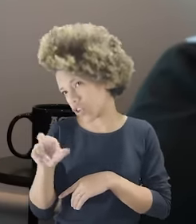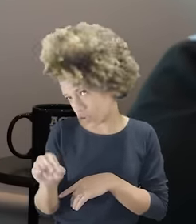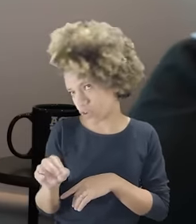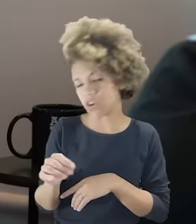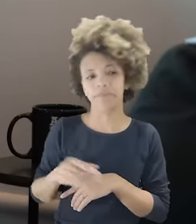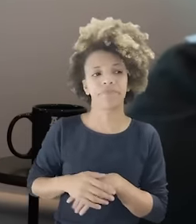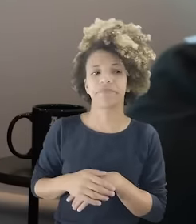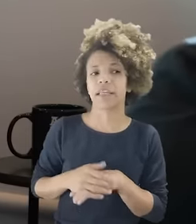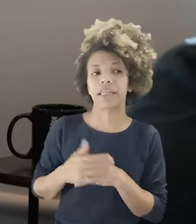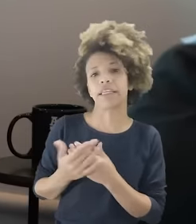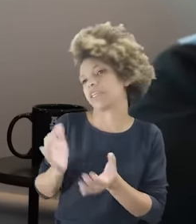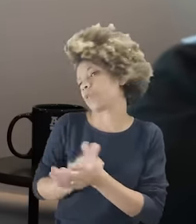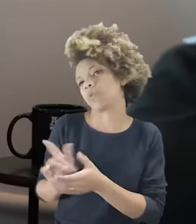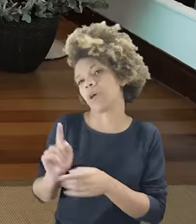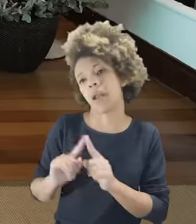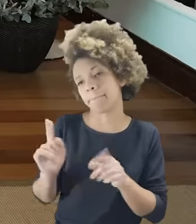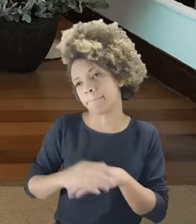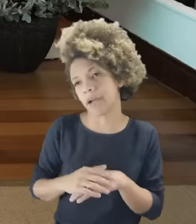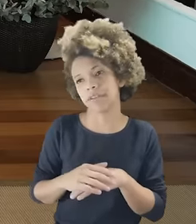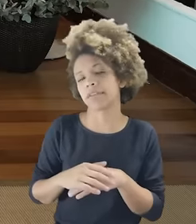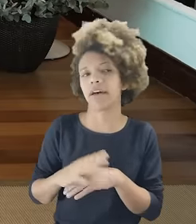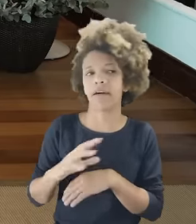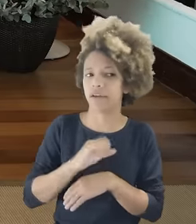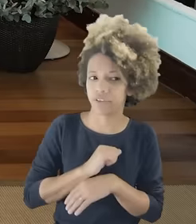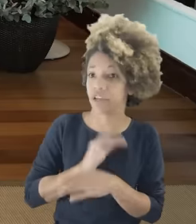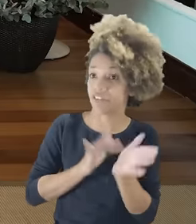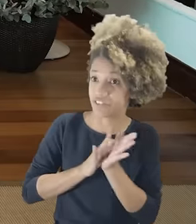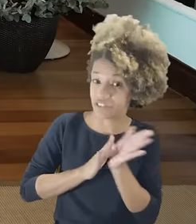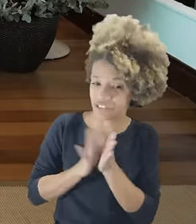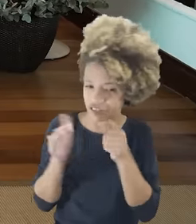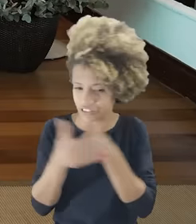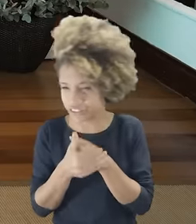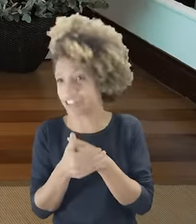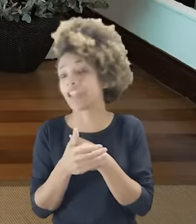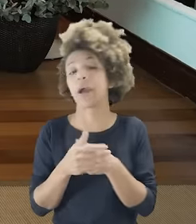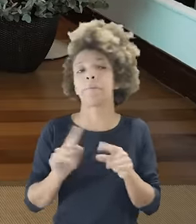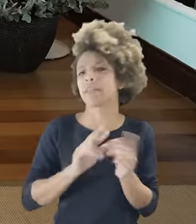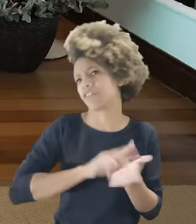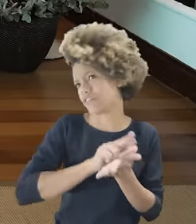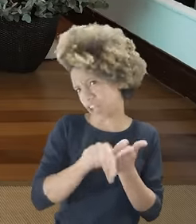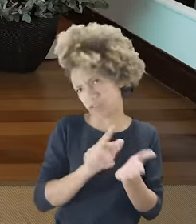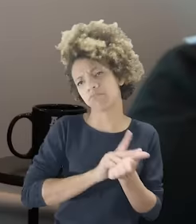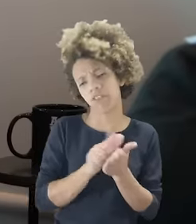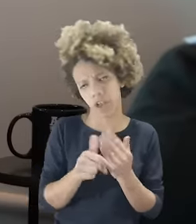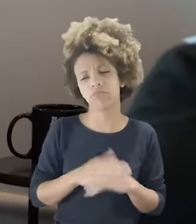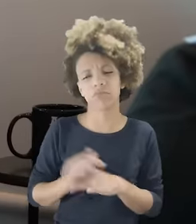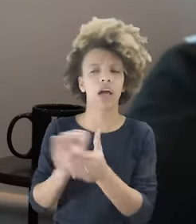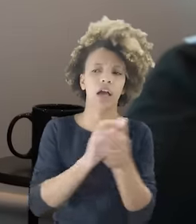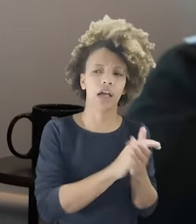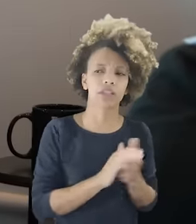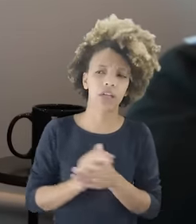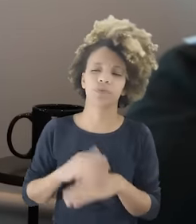que já não era para ter juntos mas adora negar as aparências sabe e tem vários vários tipos de casais